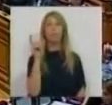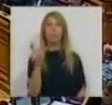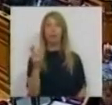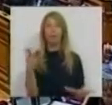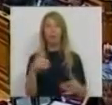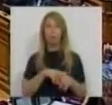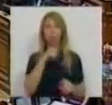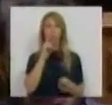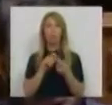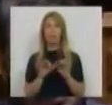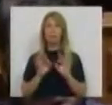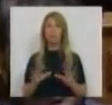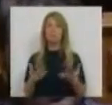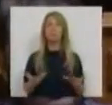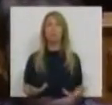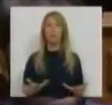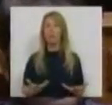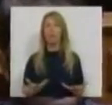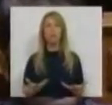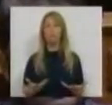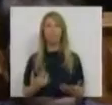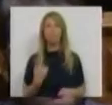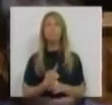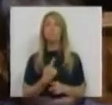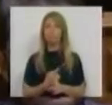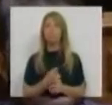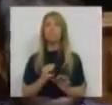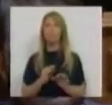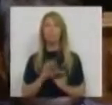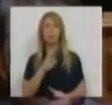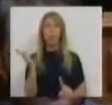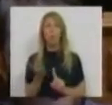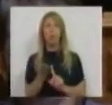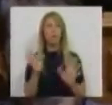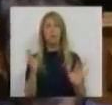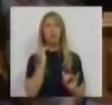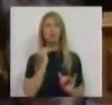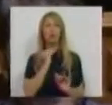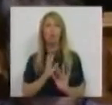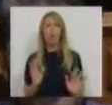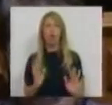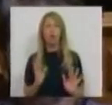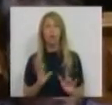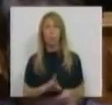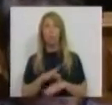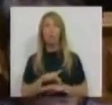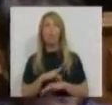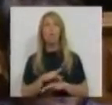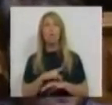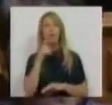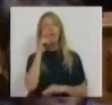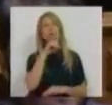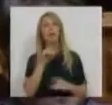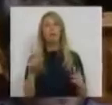momento como este não pode ser outra que não a da condenação do terror, o fanatismo daqueles